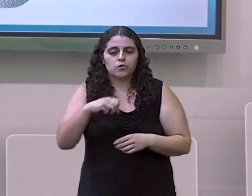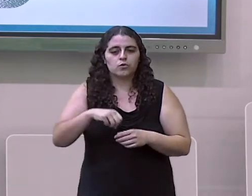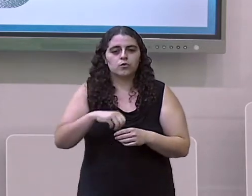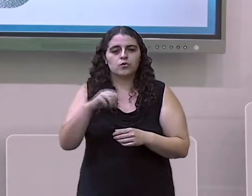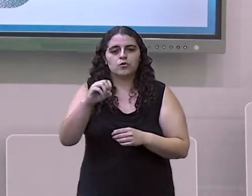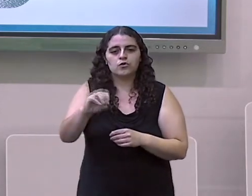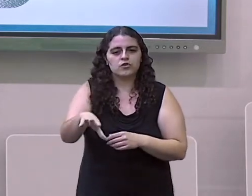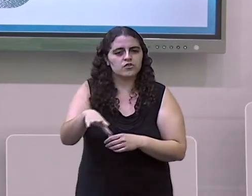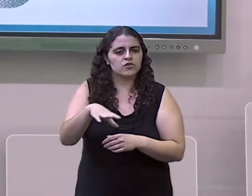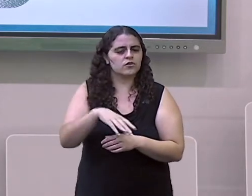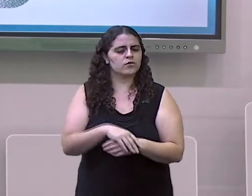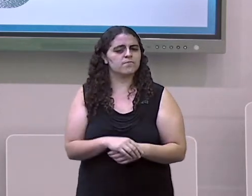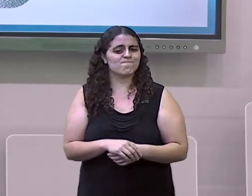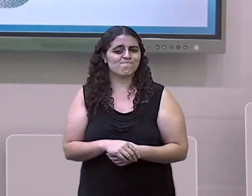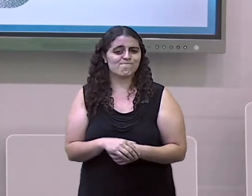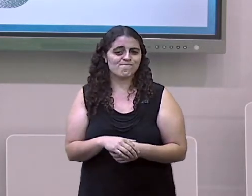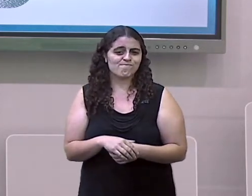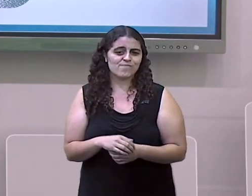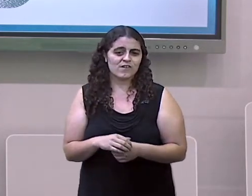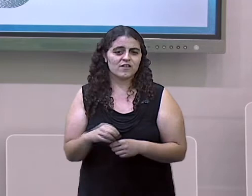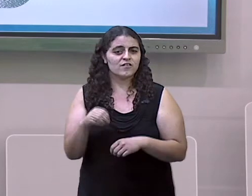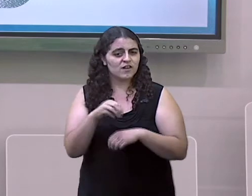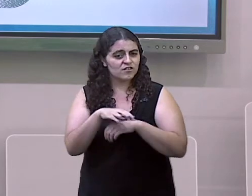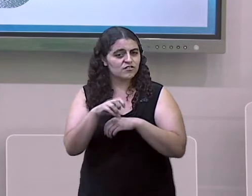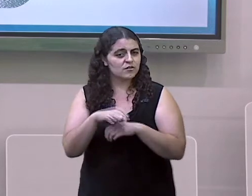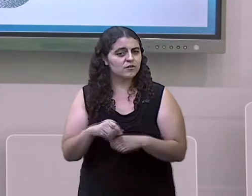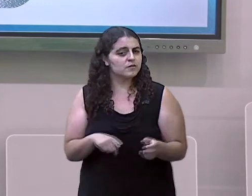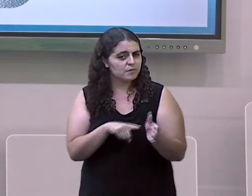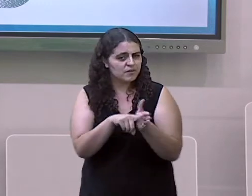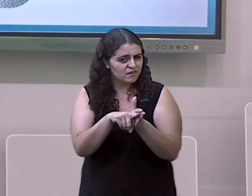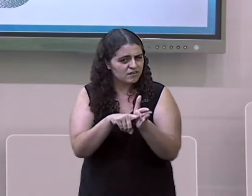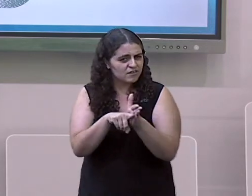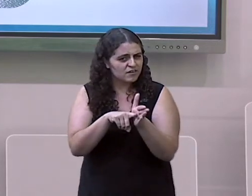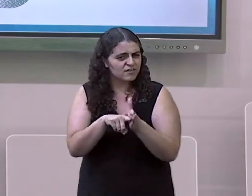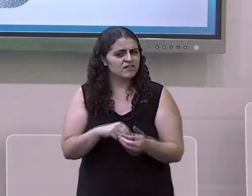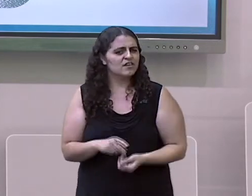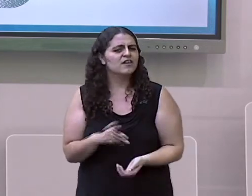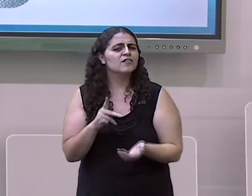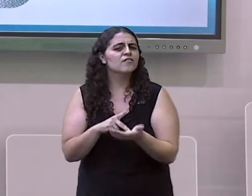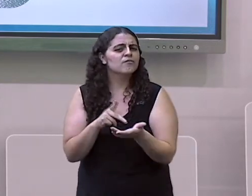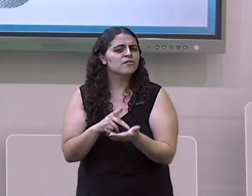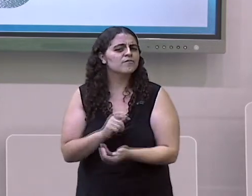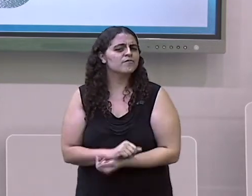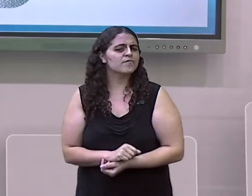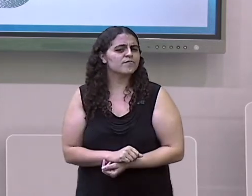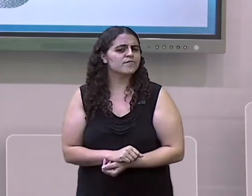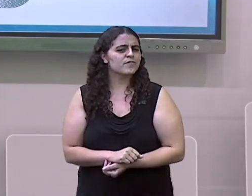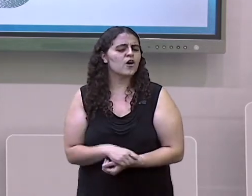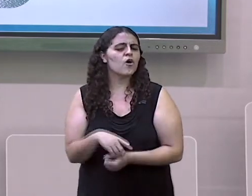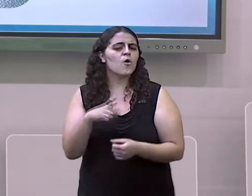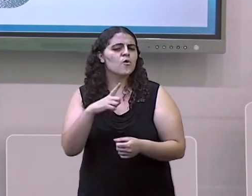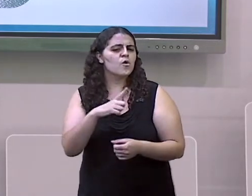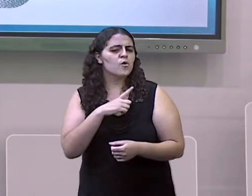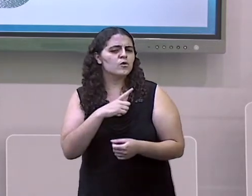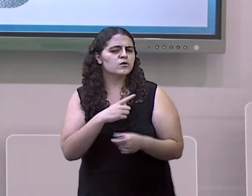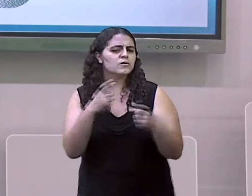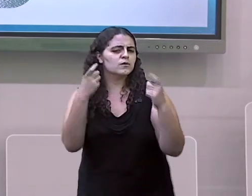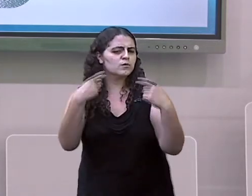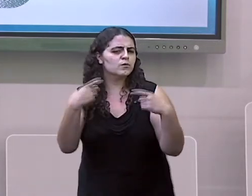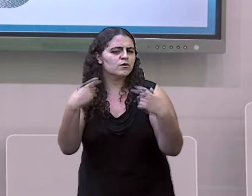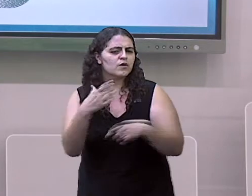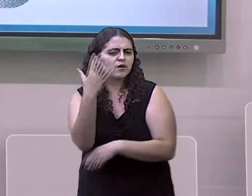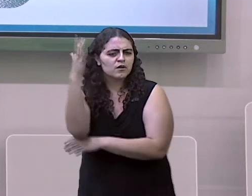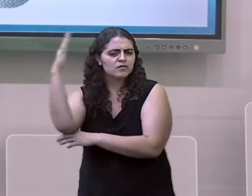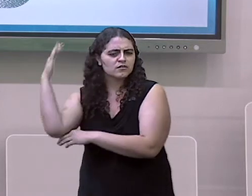ares. Então aí fica também mais uma dica para que você possa pesquisar. Será que realmente não existe mais nenhum local que seja de